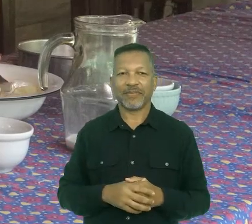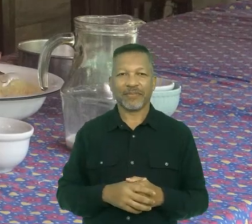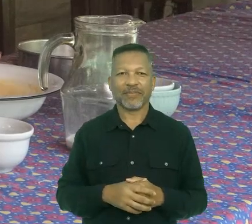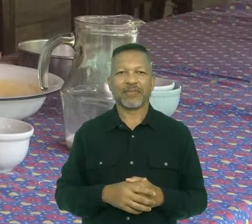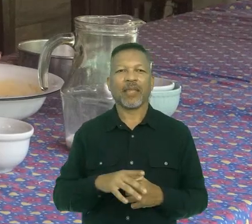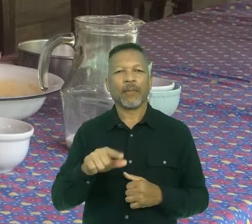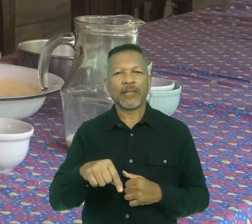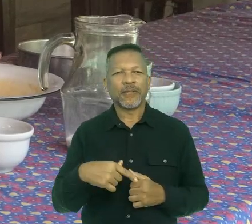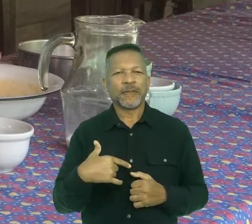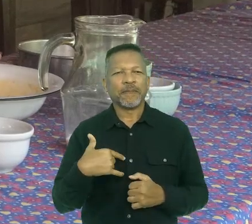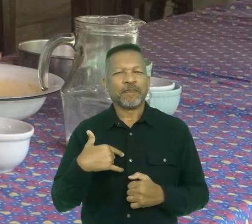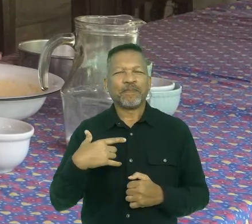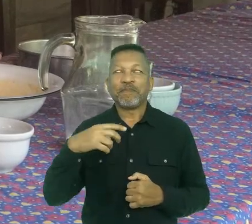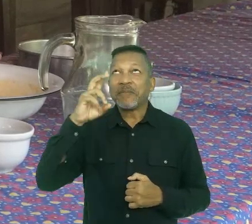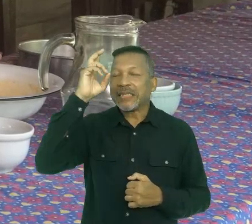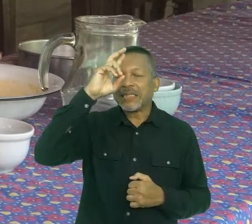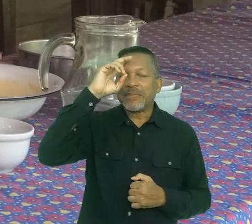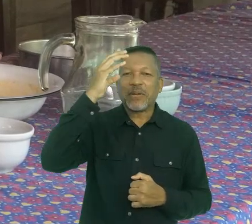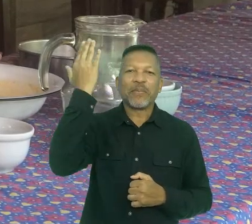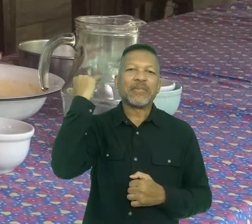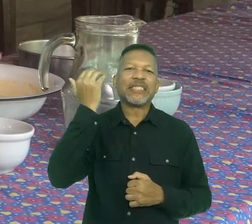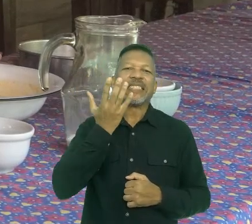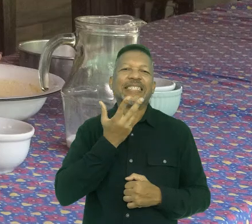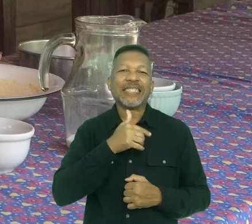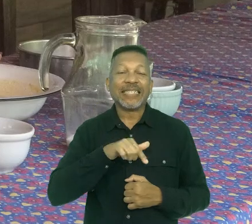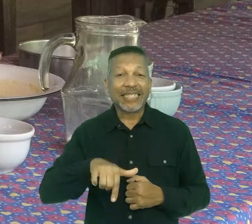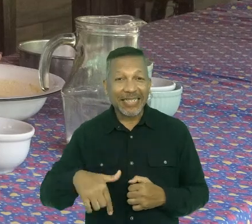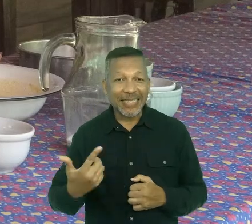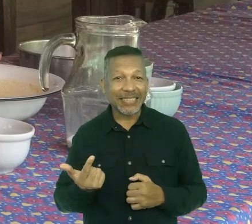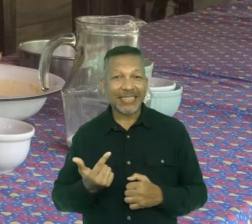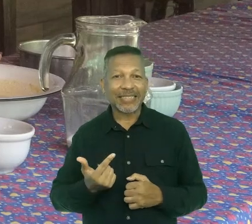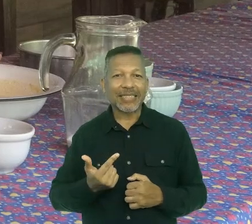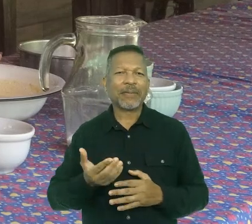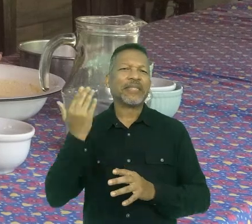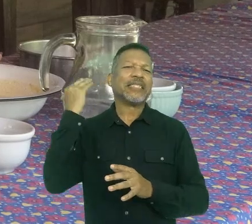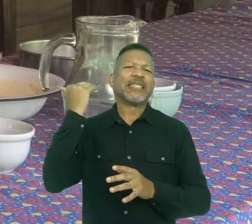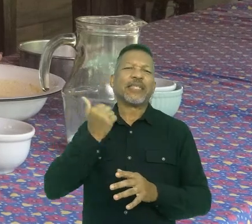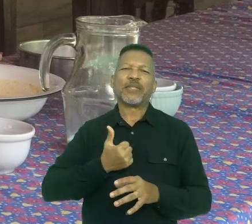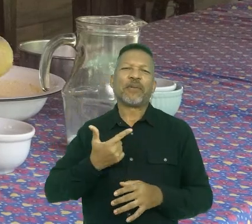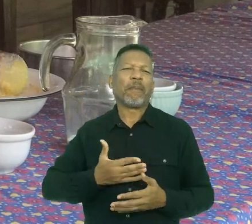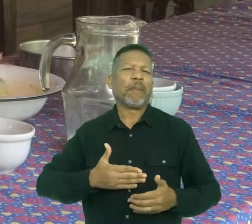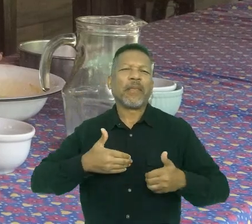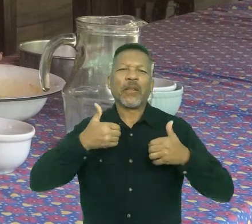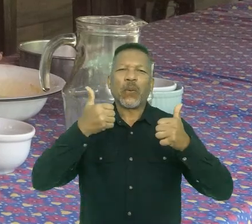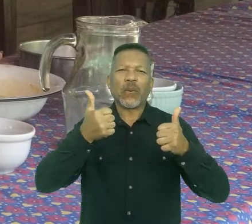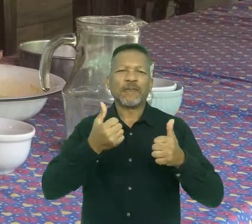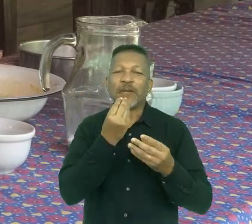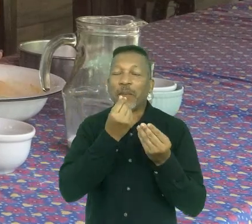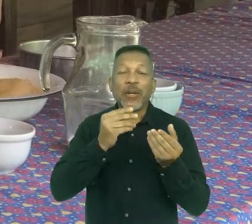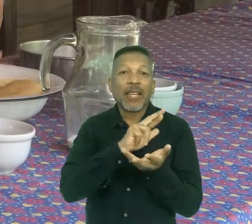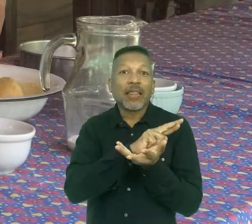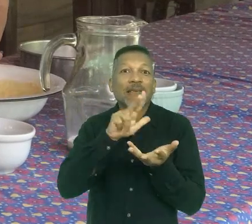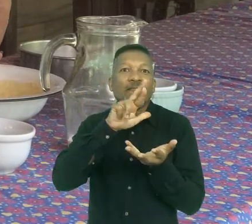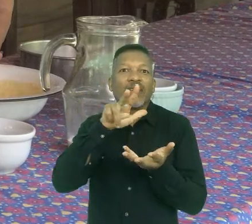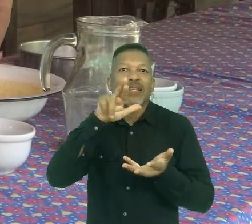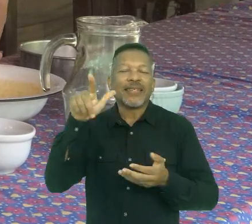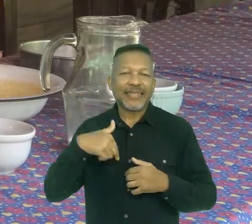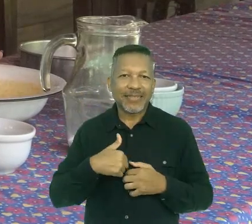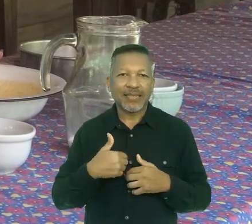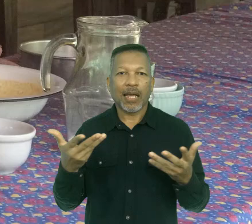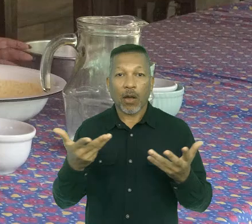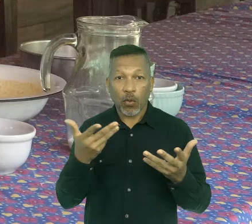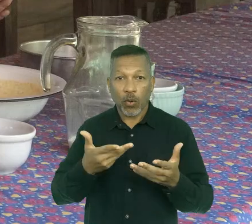Mas que gostoso lembrar quando a gente era criança, né? As coisas eram mais gostosas, tinha mais sabor. Então agora